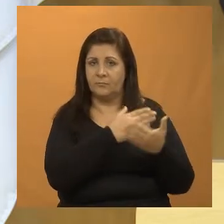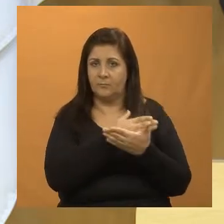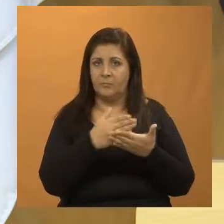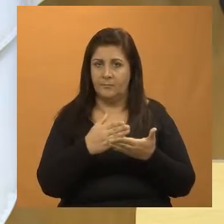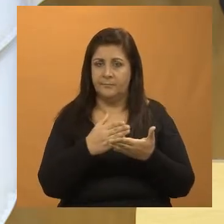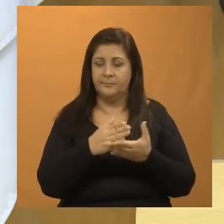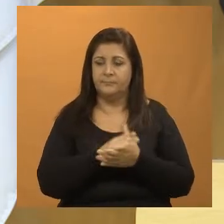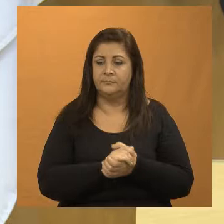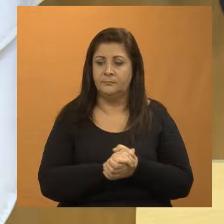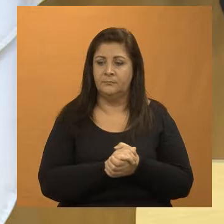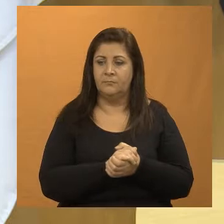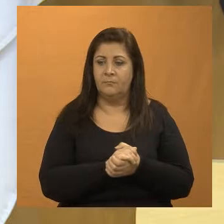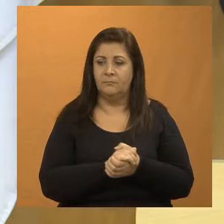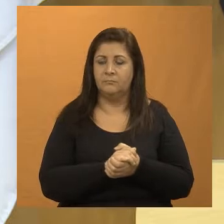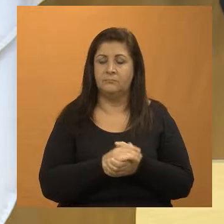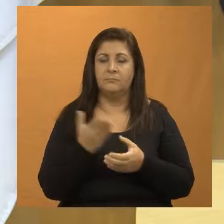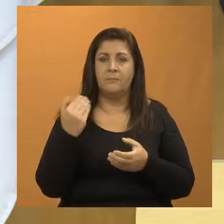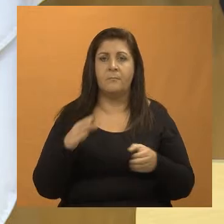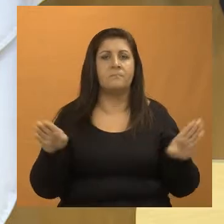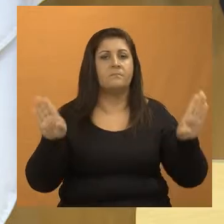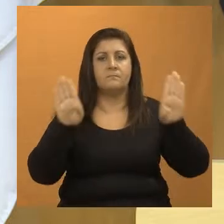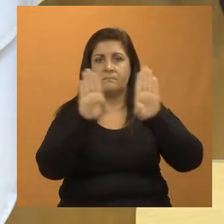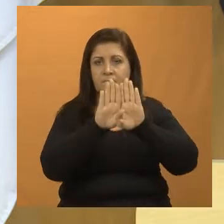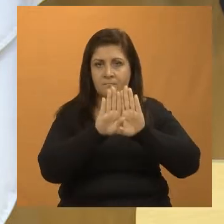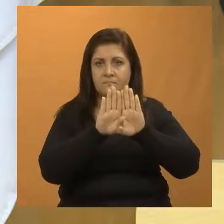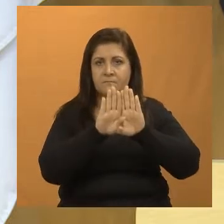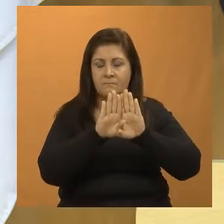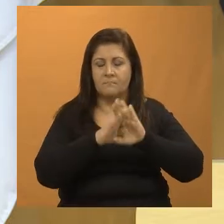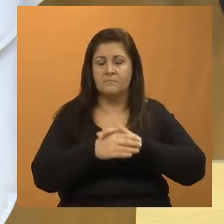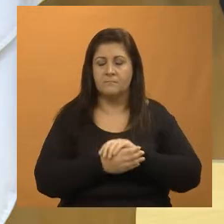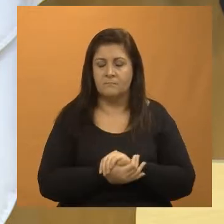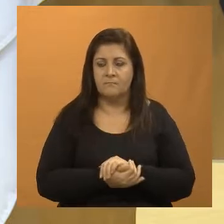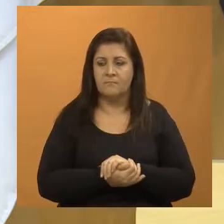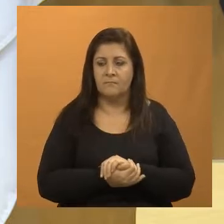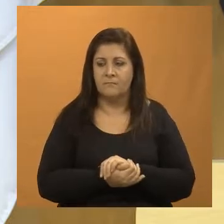condições: interditado, reforçando